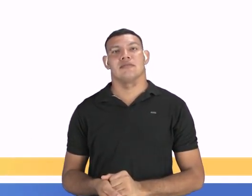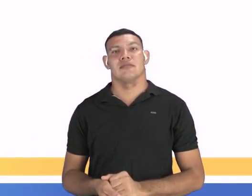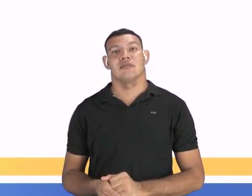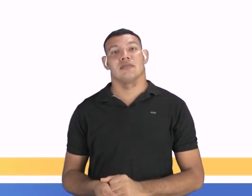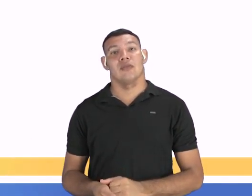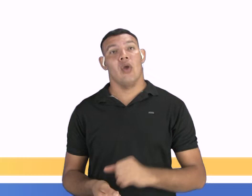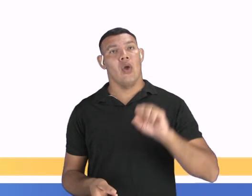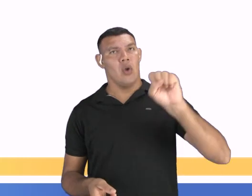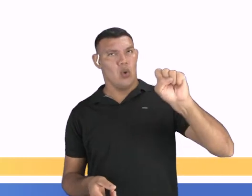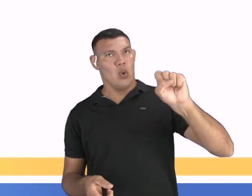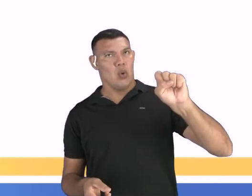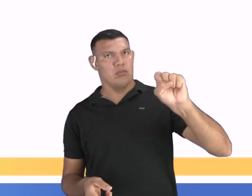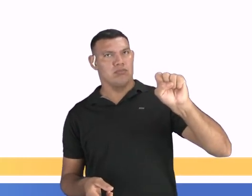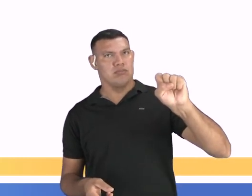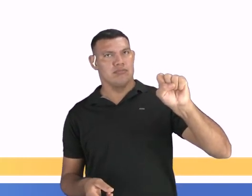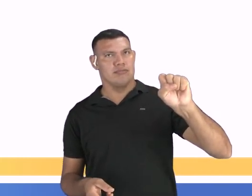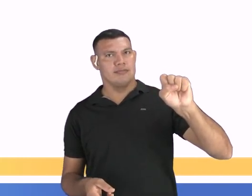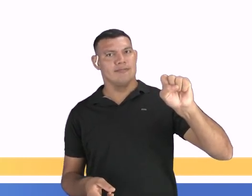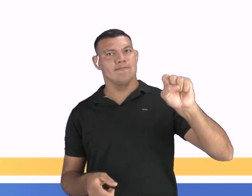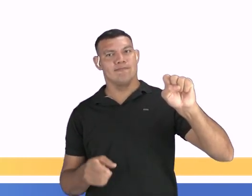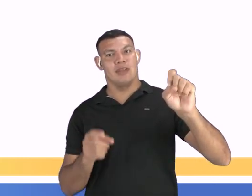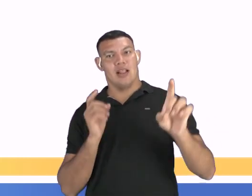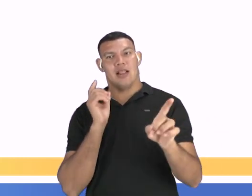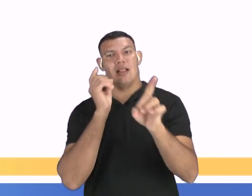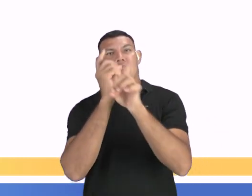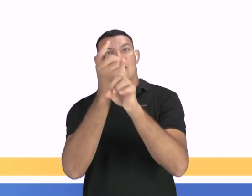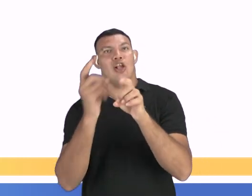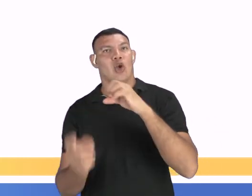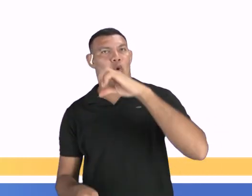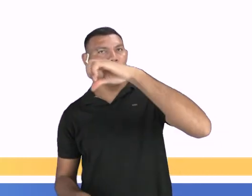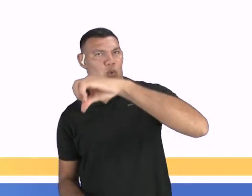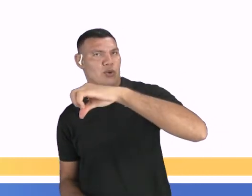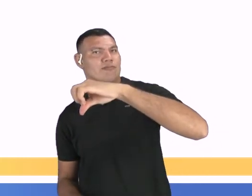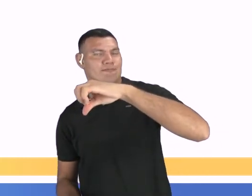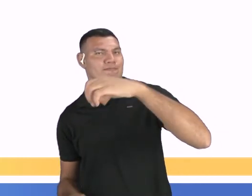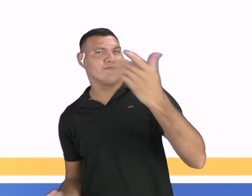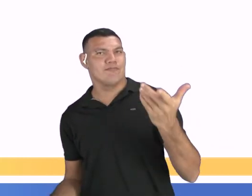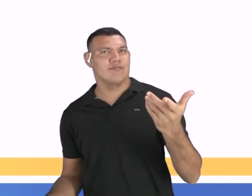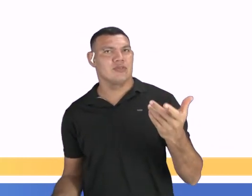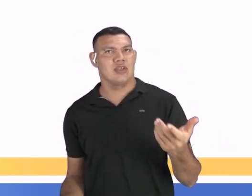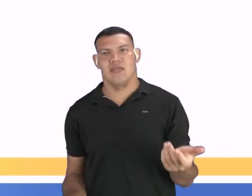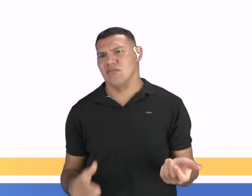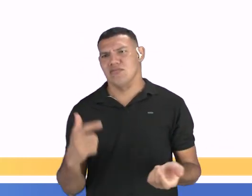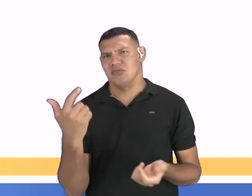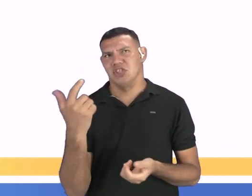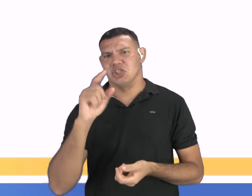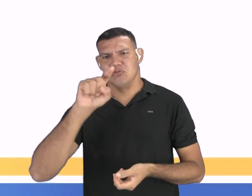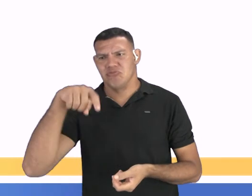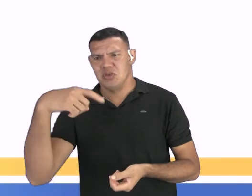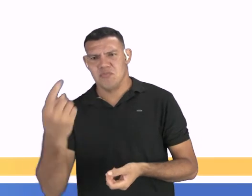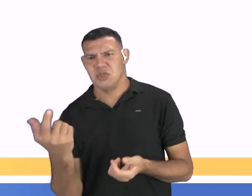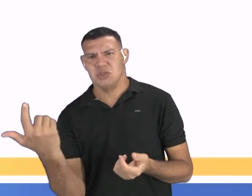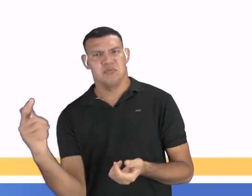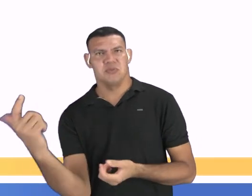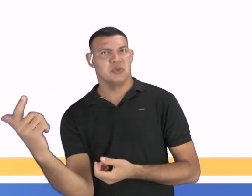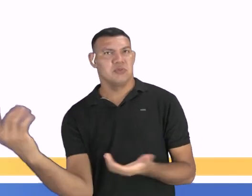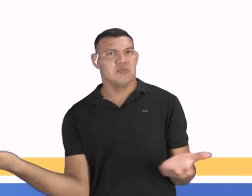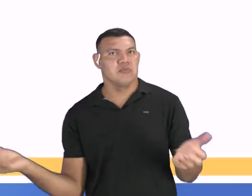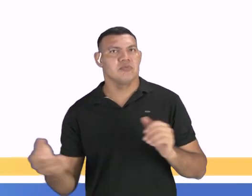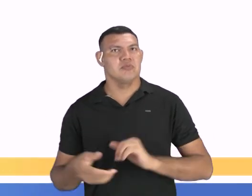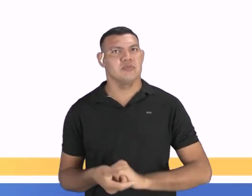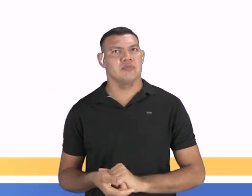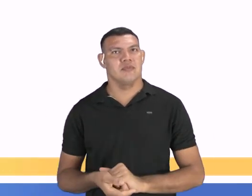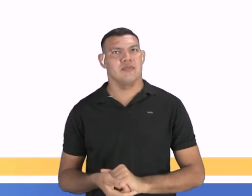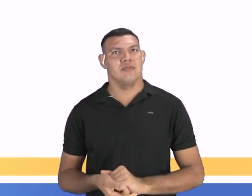encontrar 8 vezes 9, né? Então, depois de 9, não vai ter nenhum outro número, né, que seja divisor